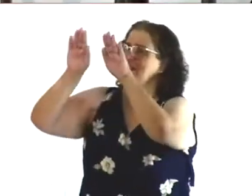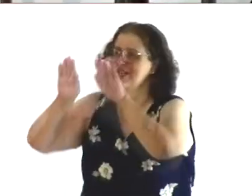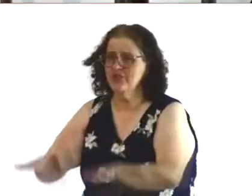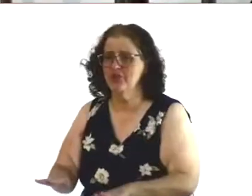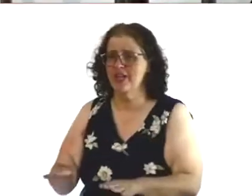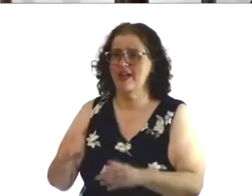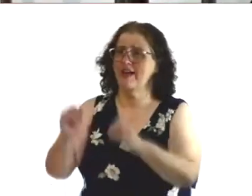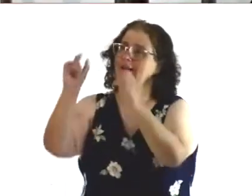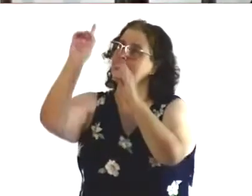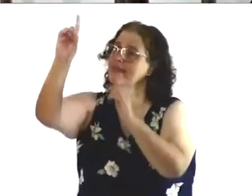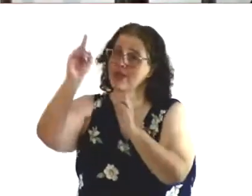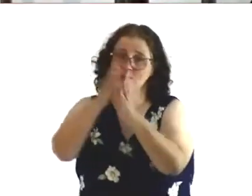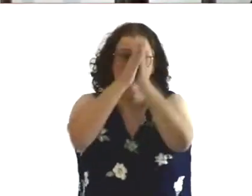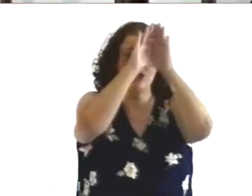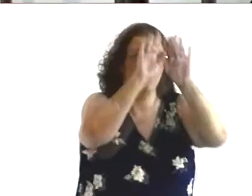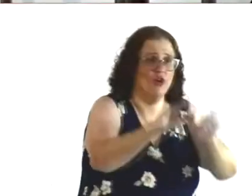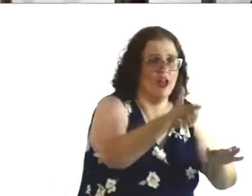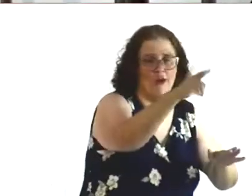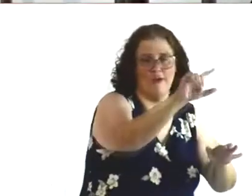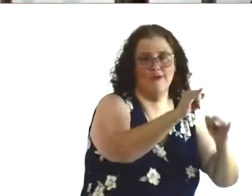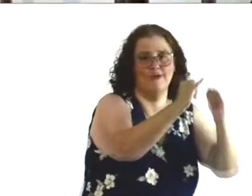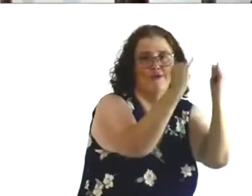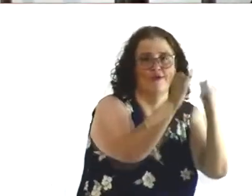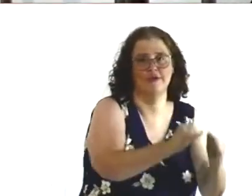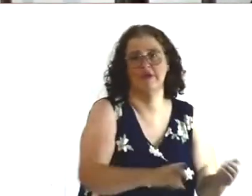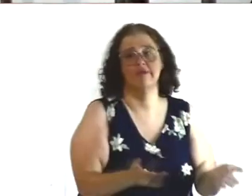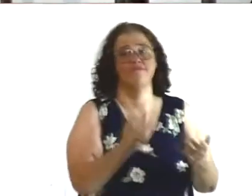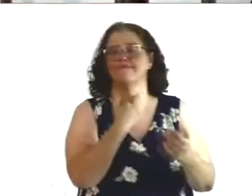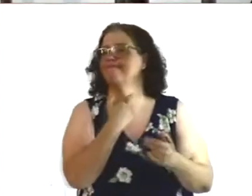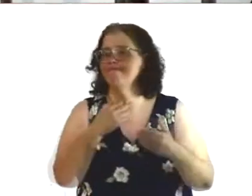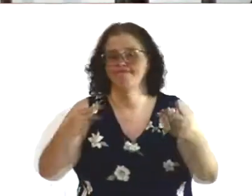a Deus, vai, ou não adora ninguém.